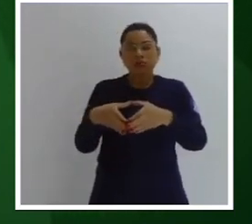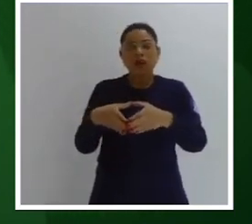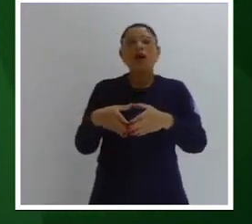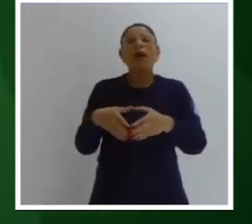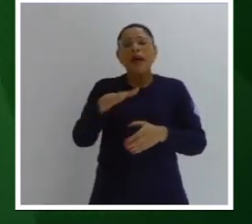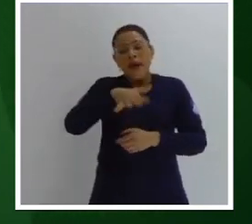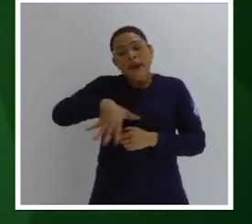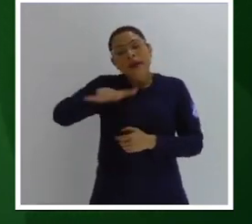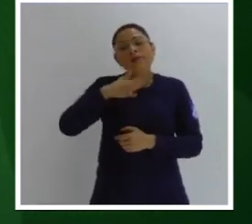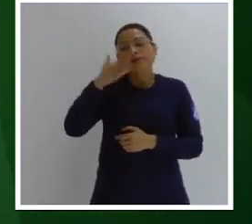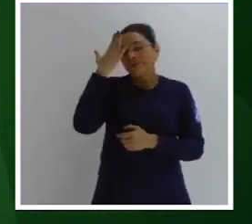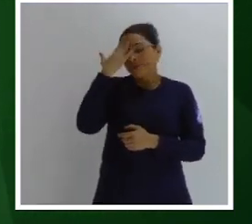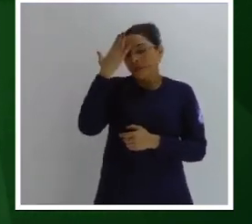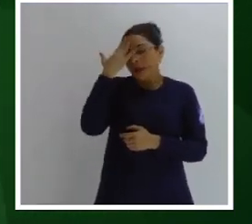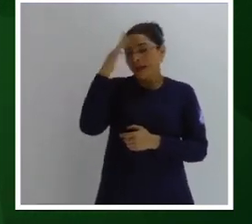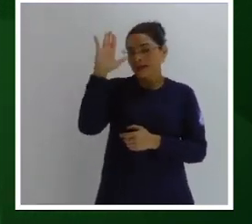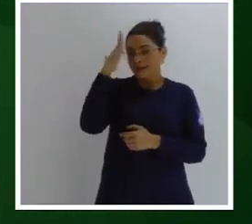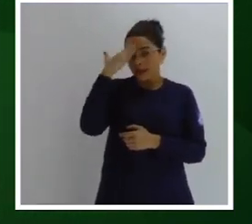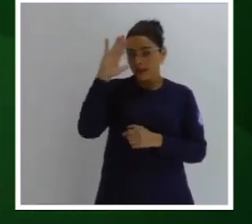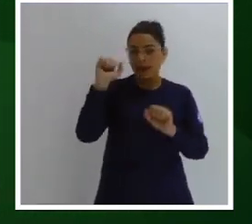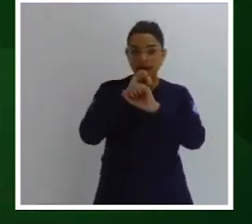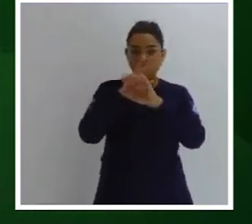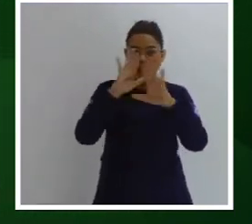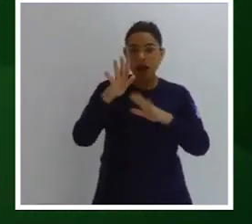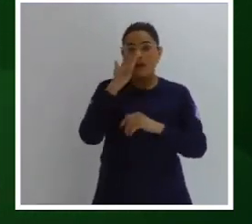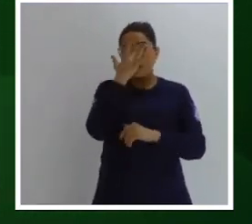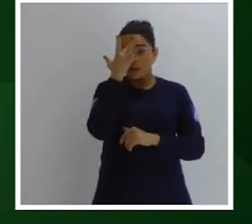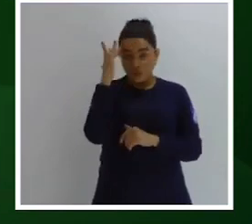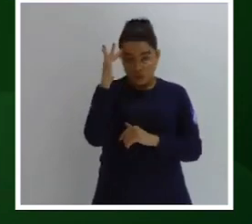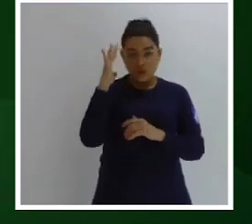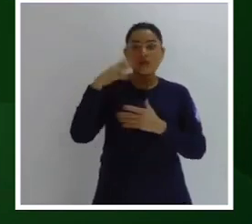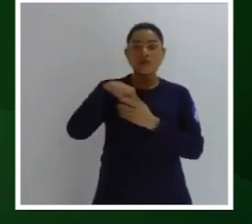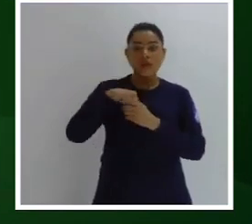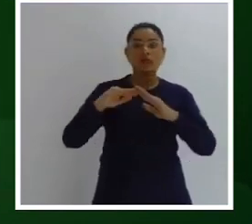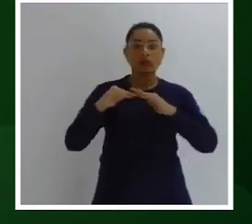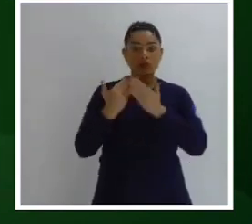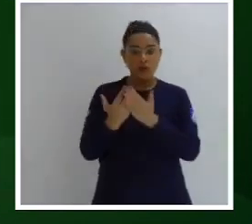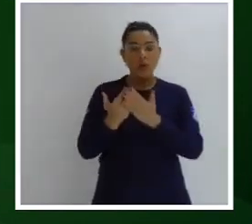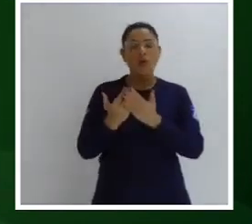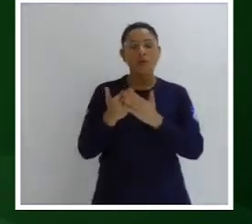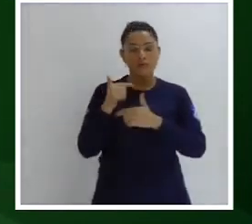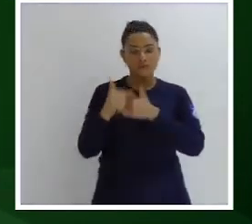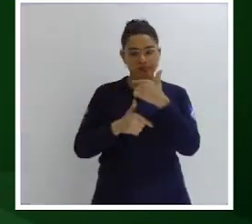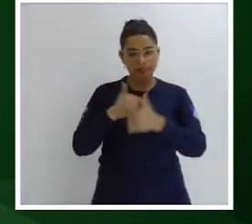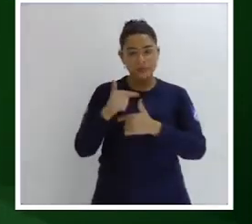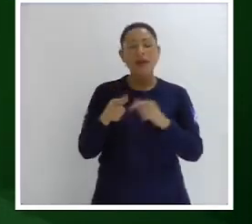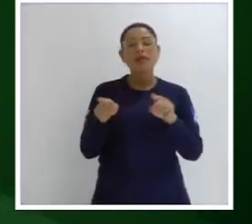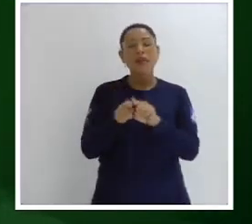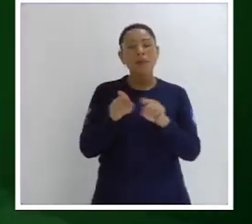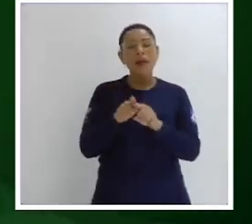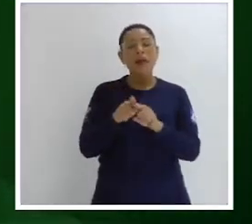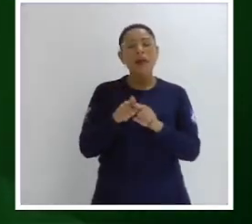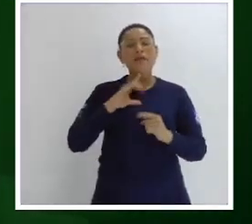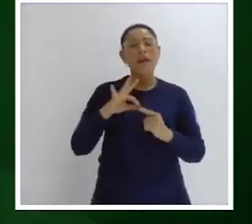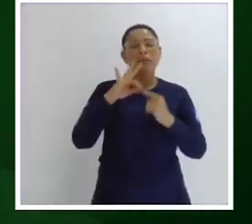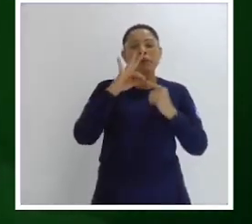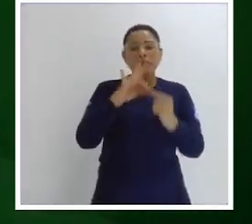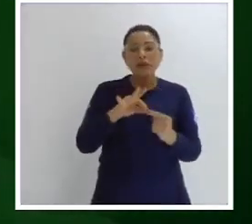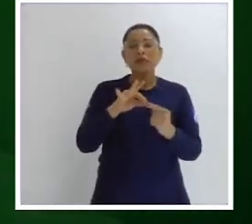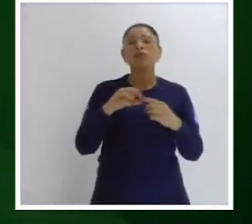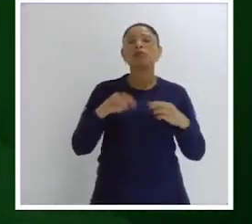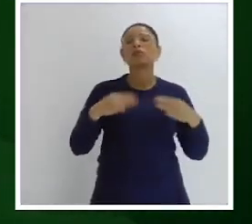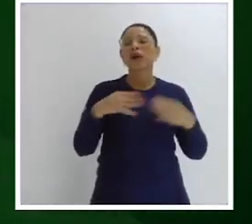escutar o pessoal da escola a última ação que nós tivemos nós tivemos representantes do Ministério Público